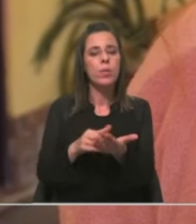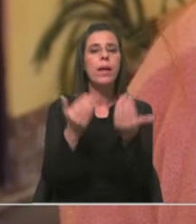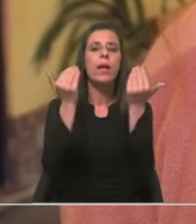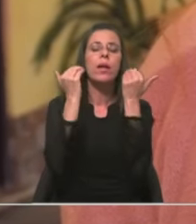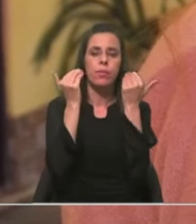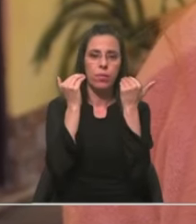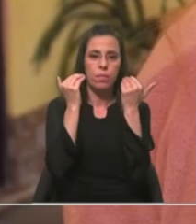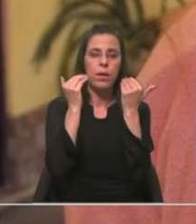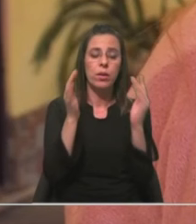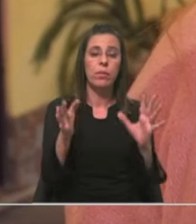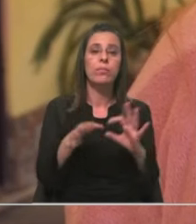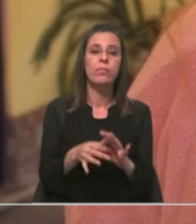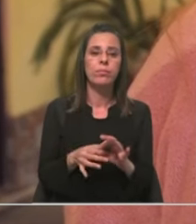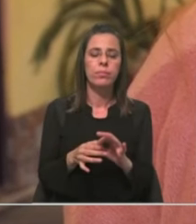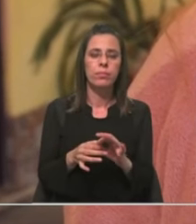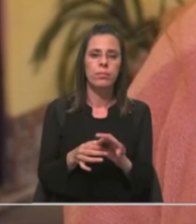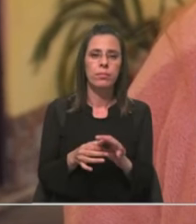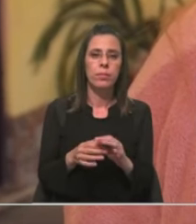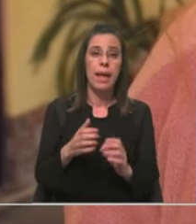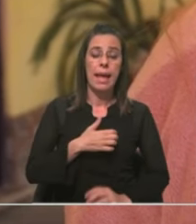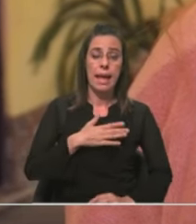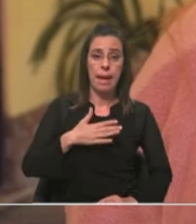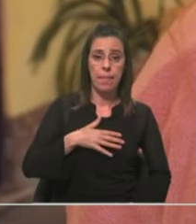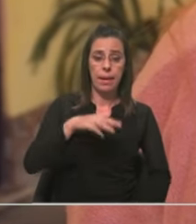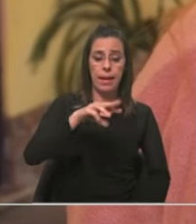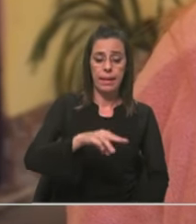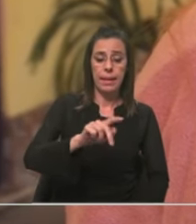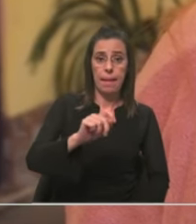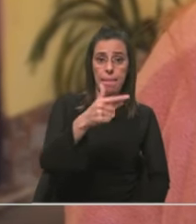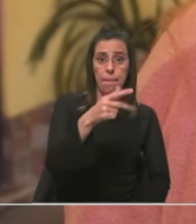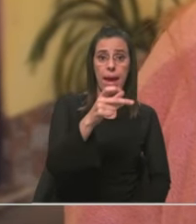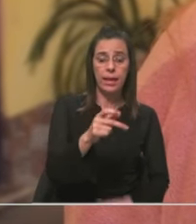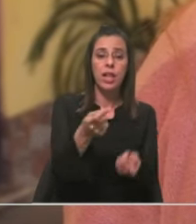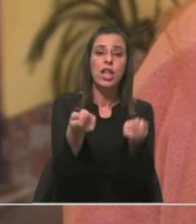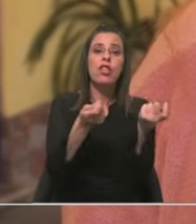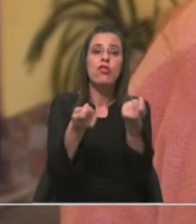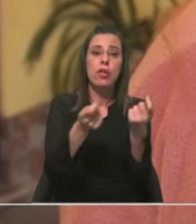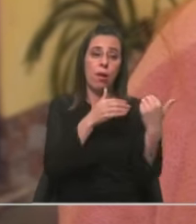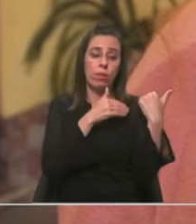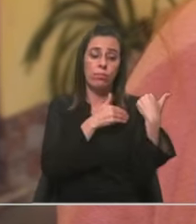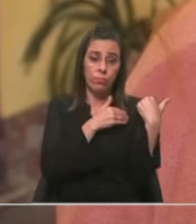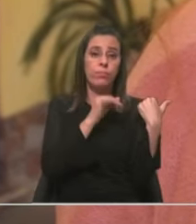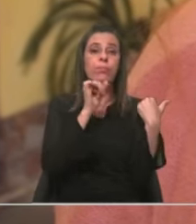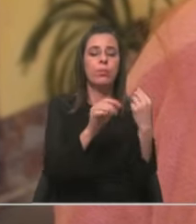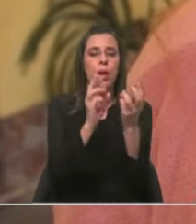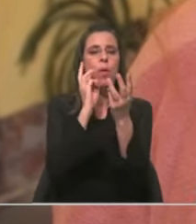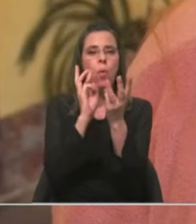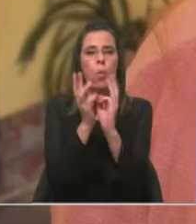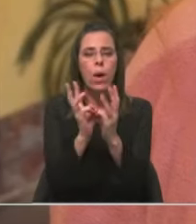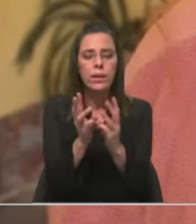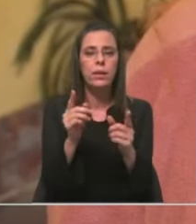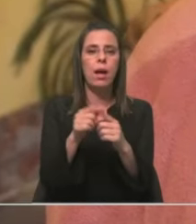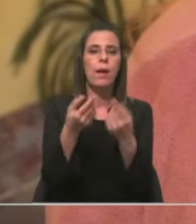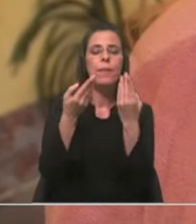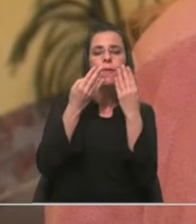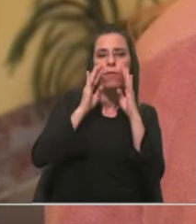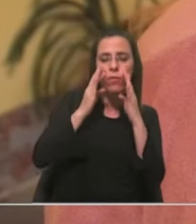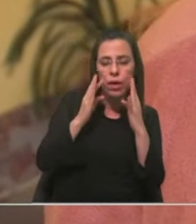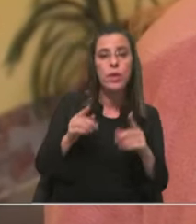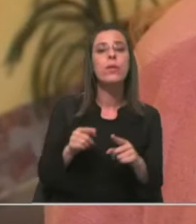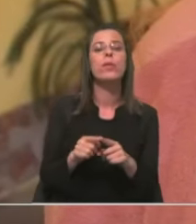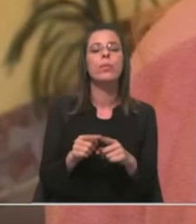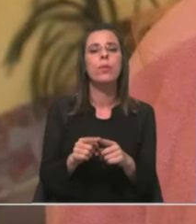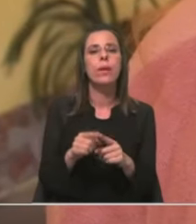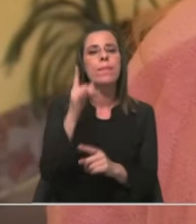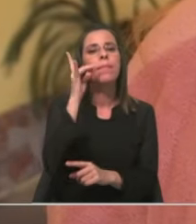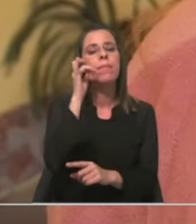informações sobre e da empresa meta que tem que gere eh neste caso o WhatsApp o Facebook eh E também